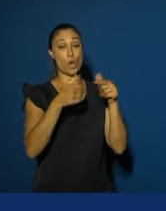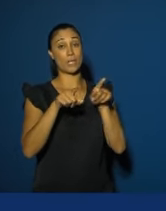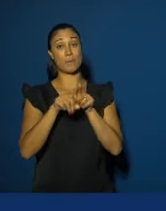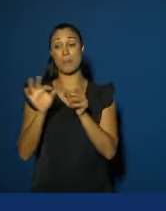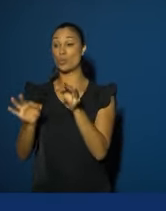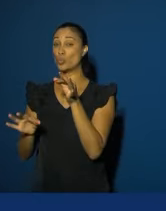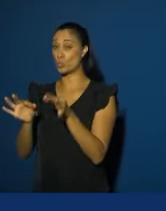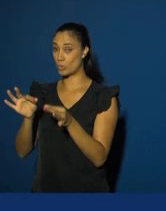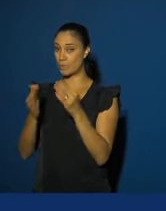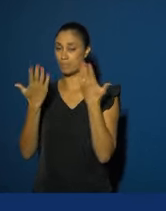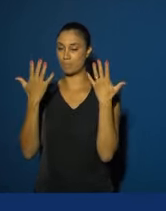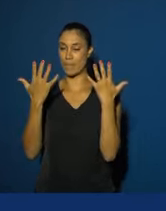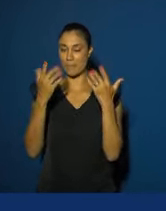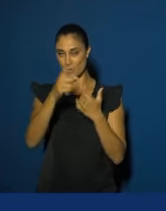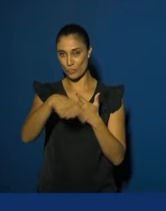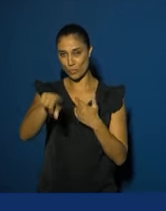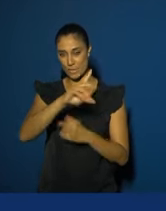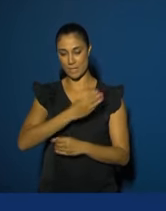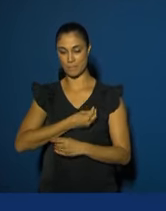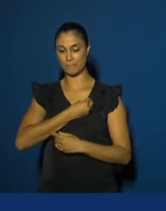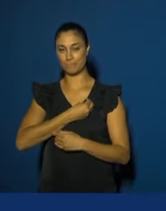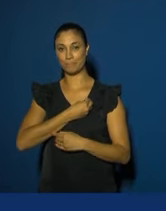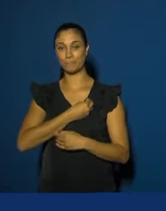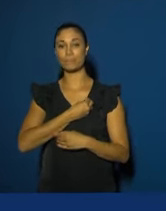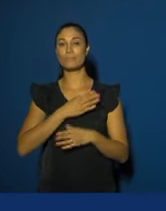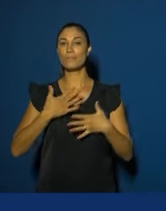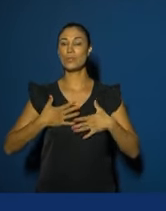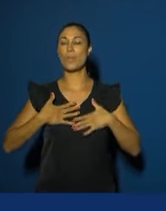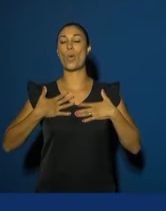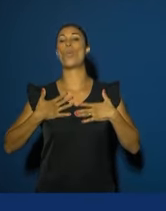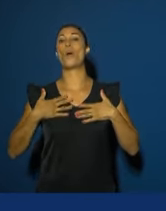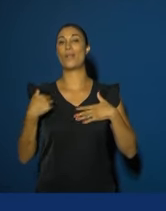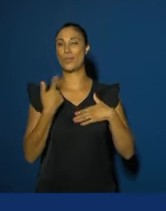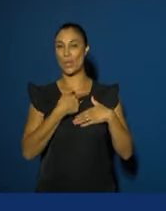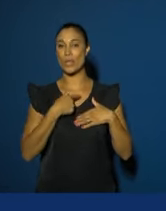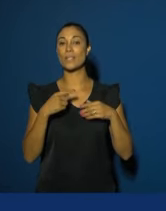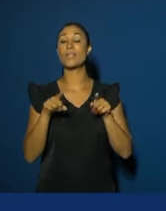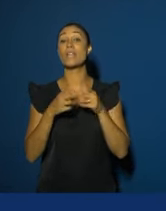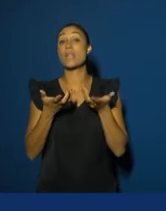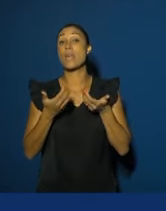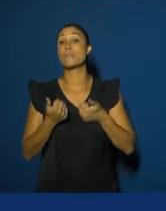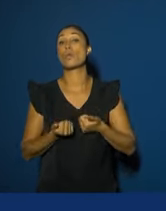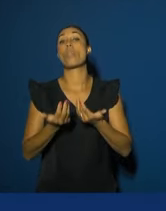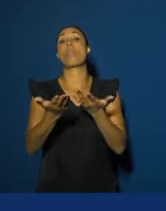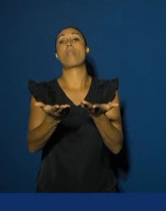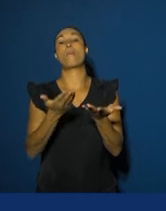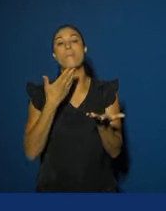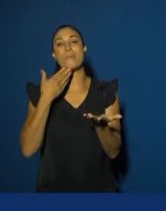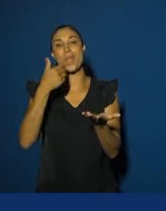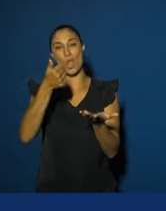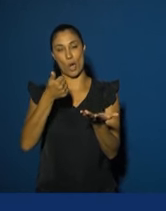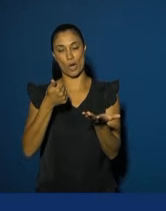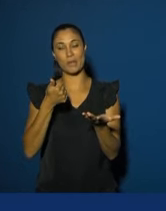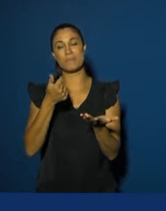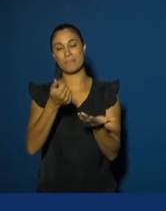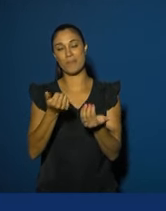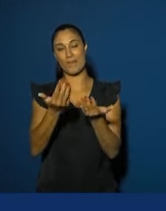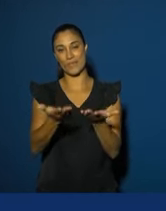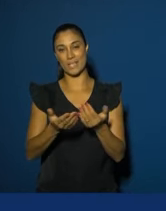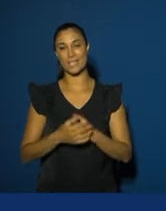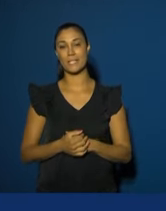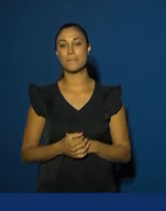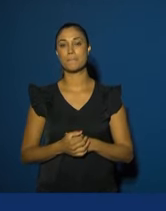por estarem aqui para nós uma honra e a gente toma isso como obrigação de entregar o melhor para vocês do ponto de vista de